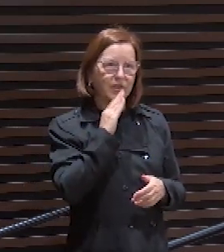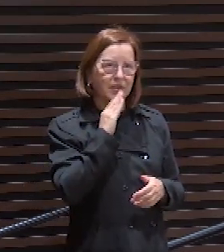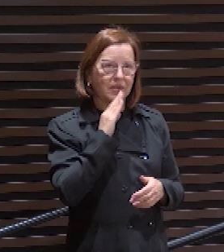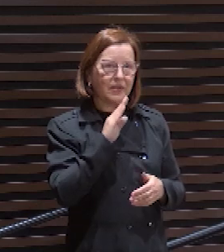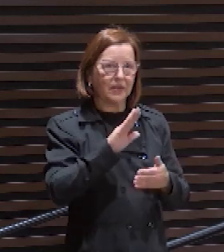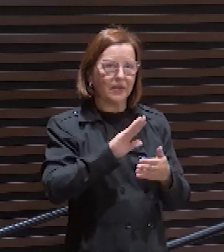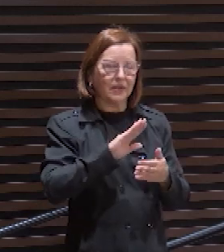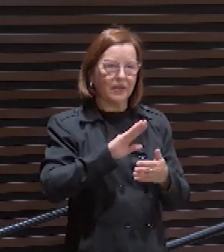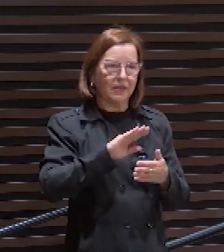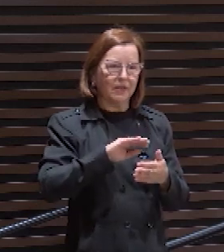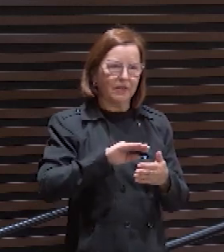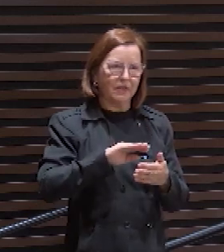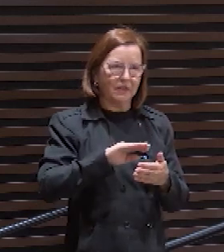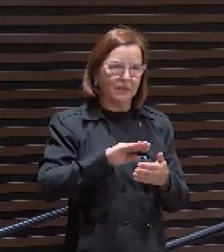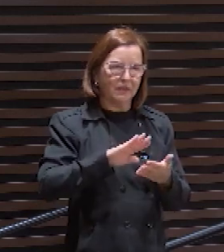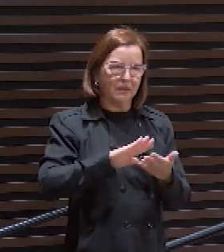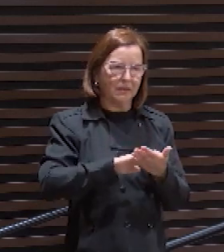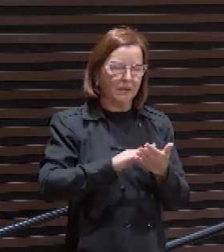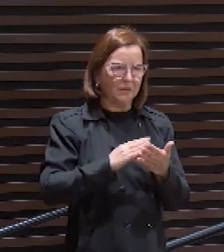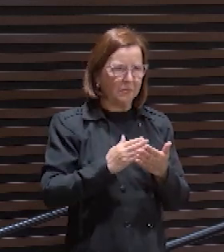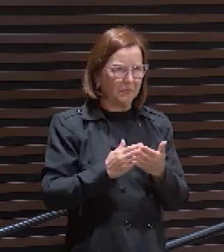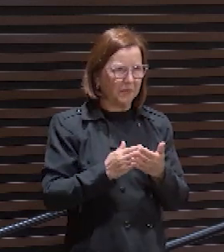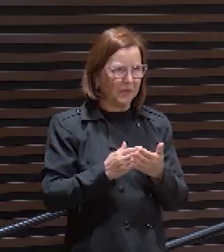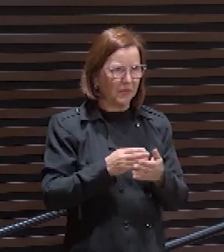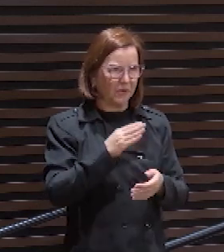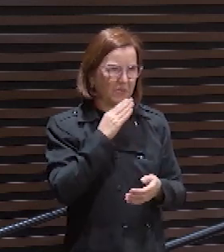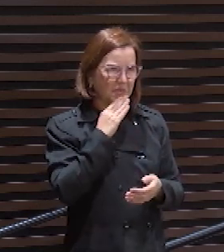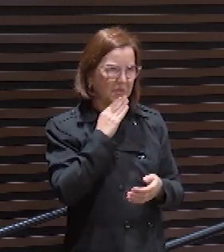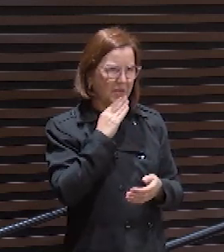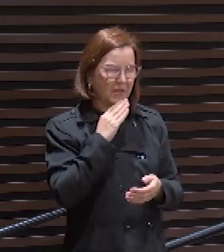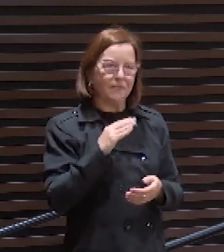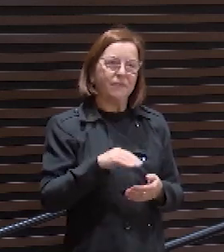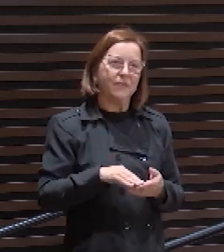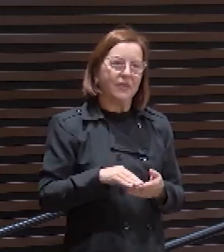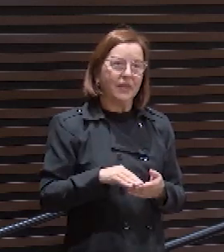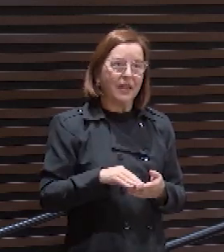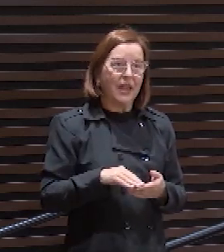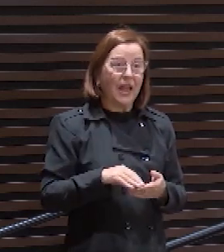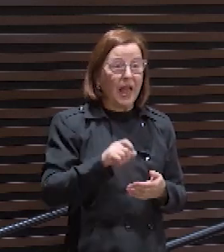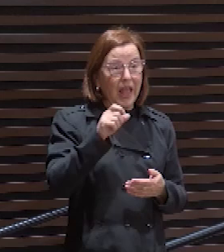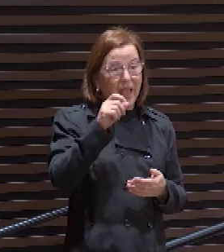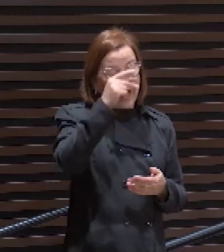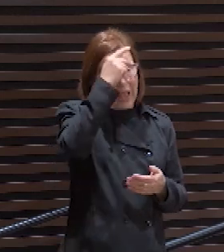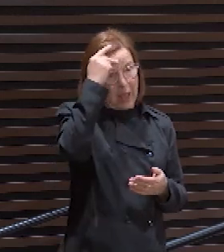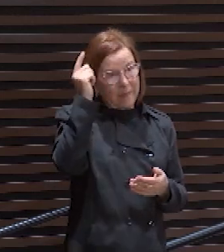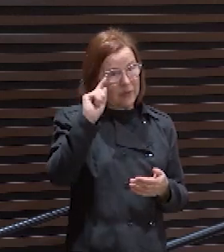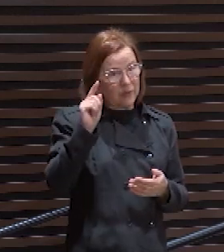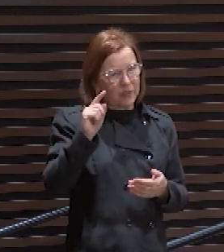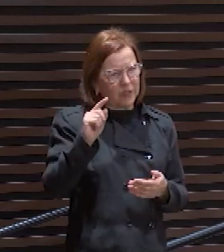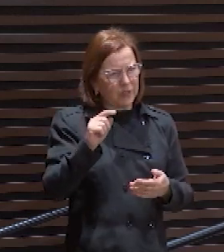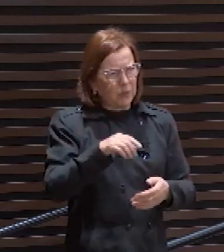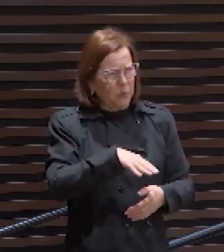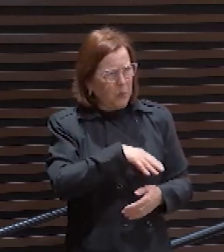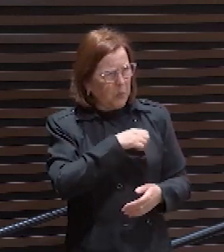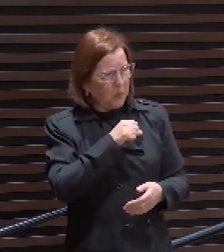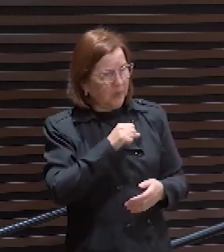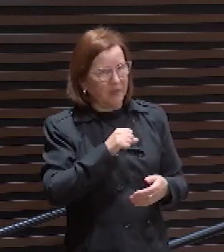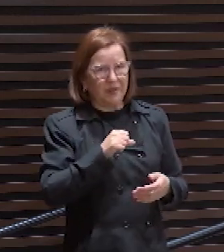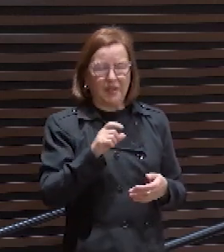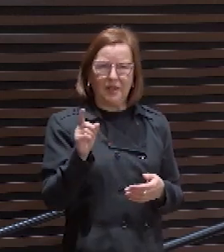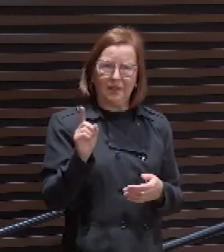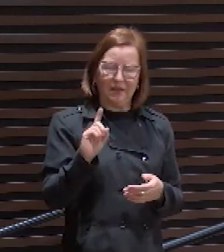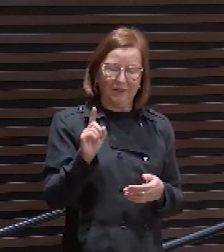como odiar. Então, algumas versões podem falar aquele que não odeia seu pai e sua mãe. E claro que Jesus, ele não está